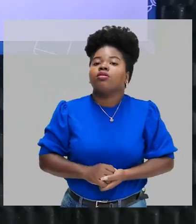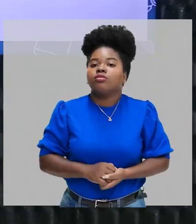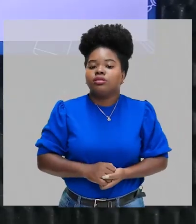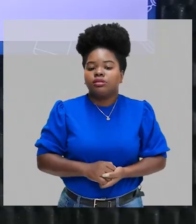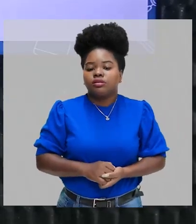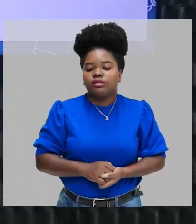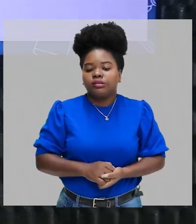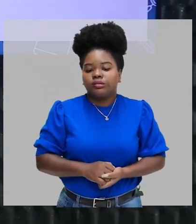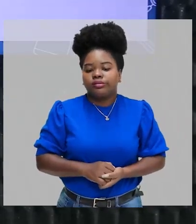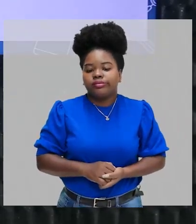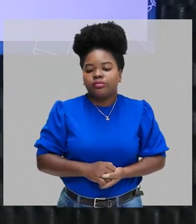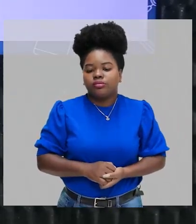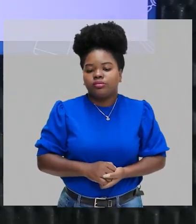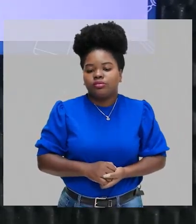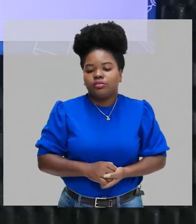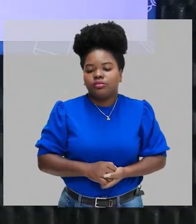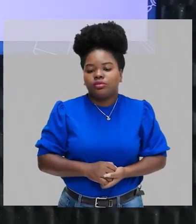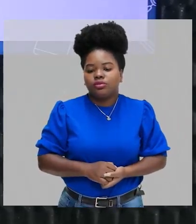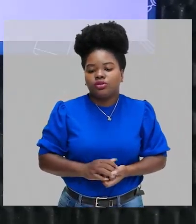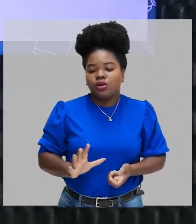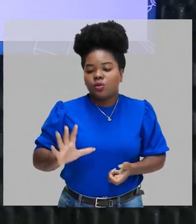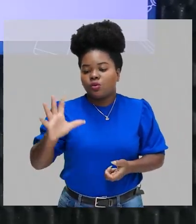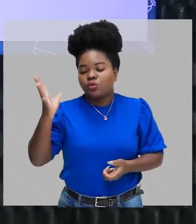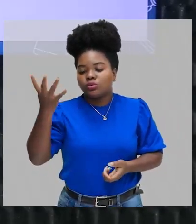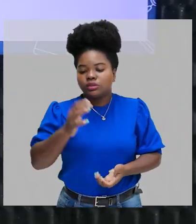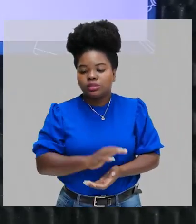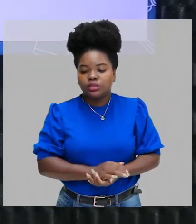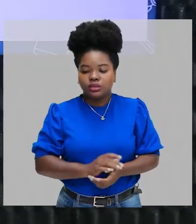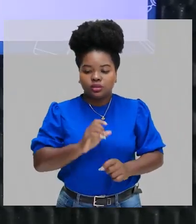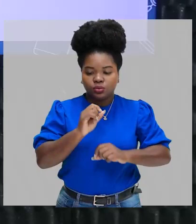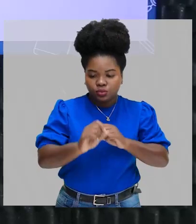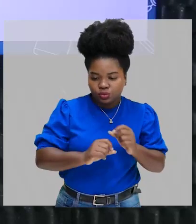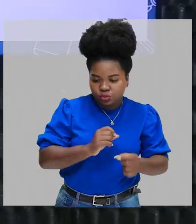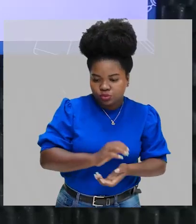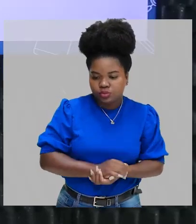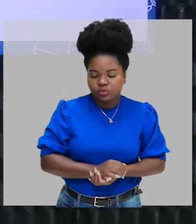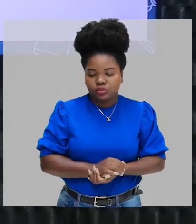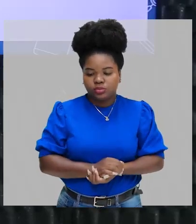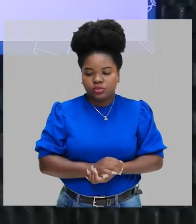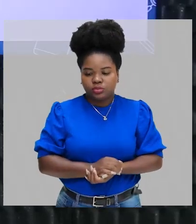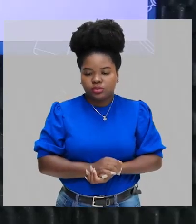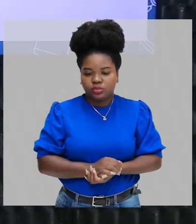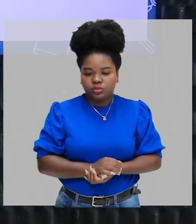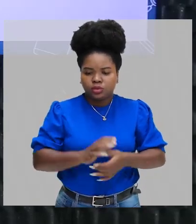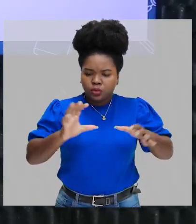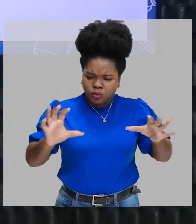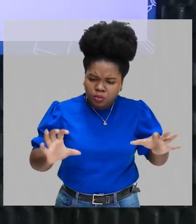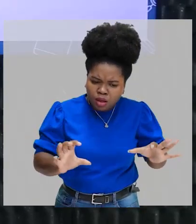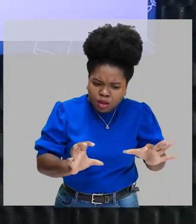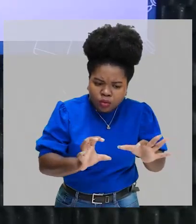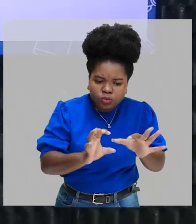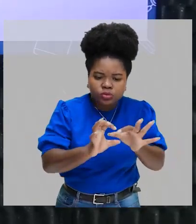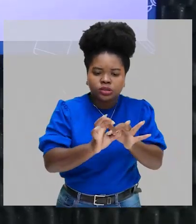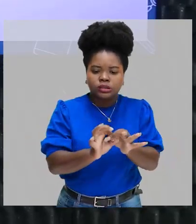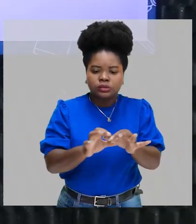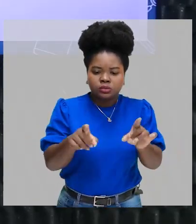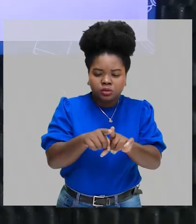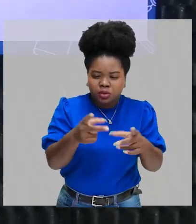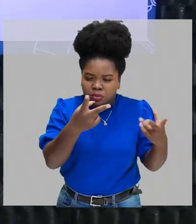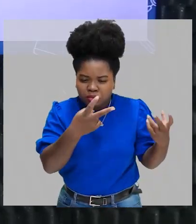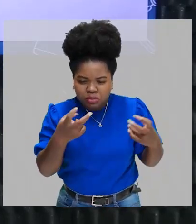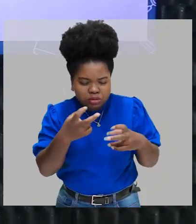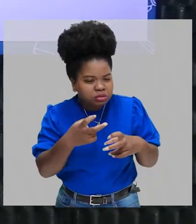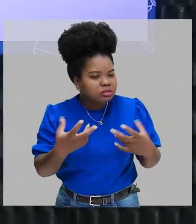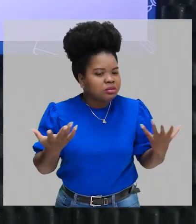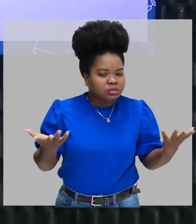pode promover uma tolerância maior e também uma visão mais inclusiva